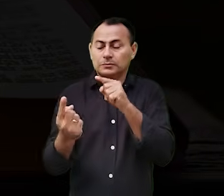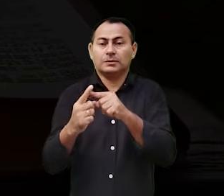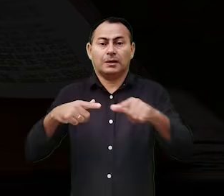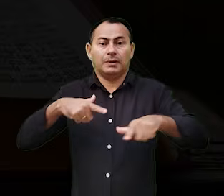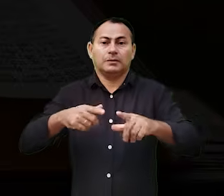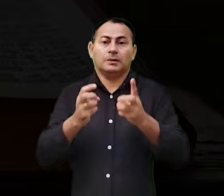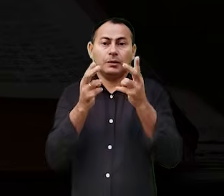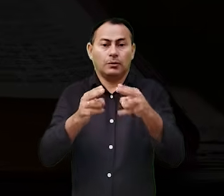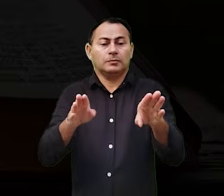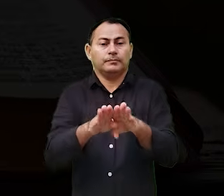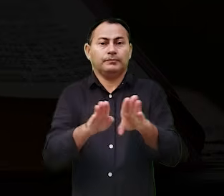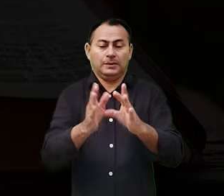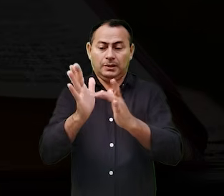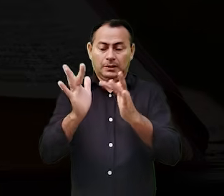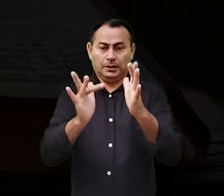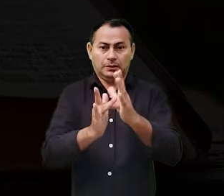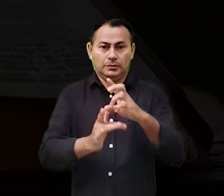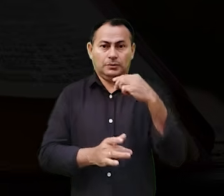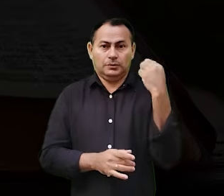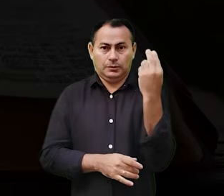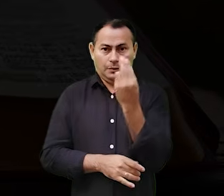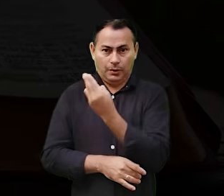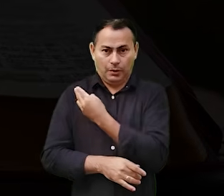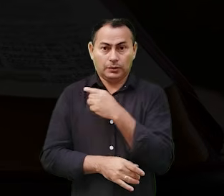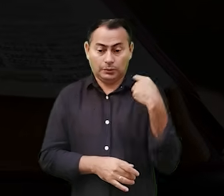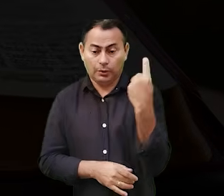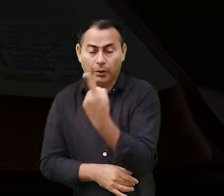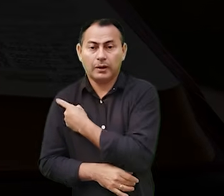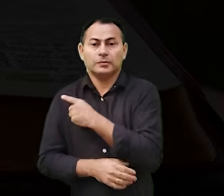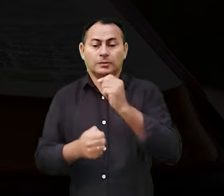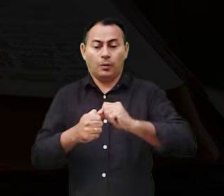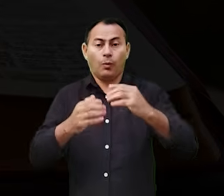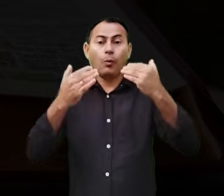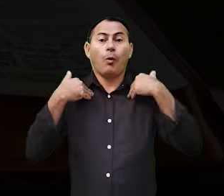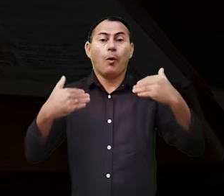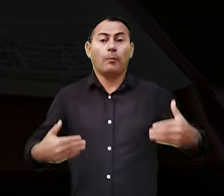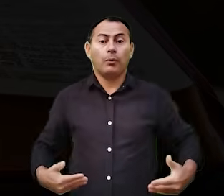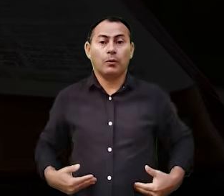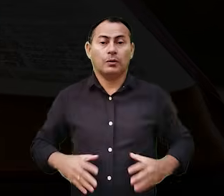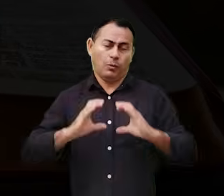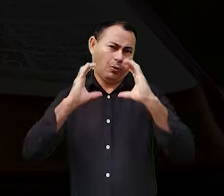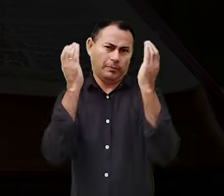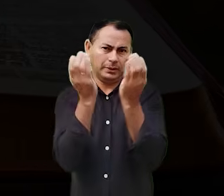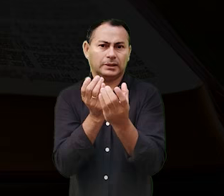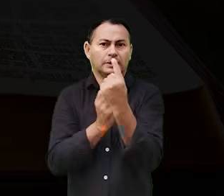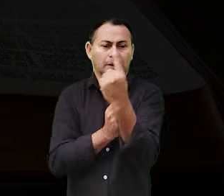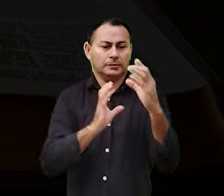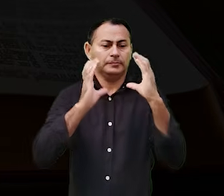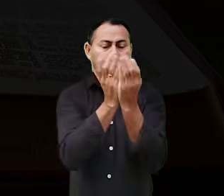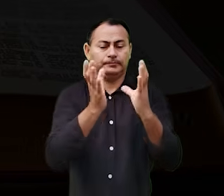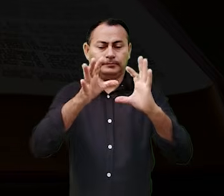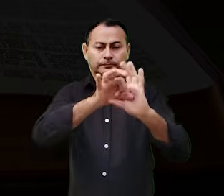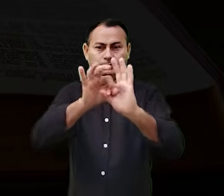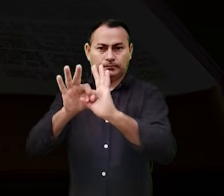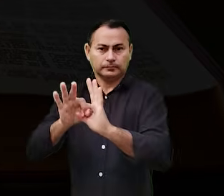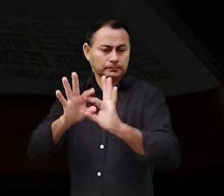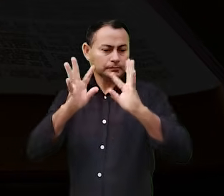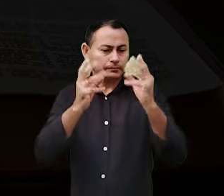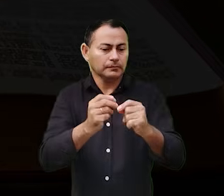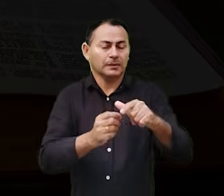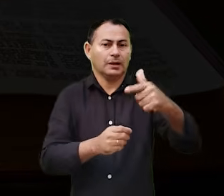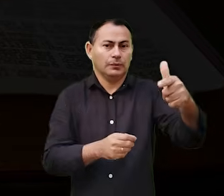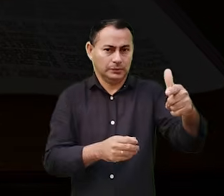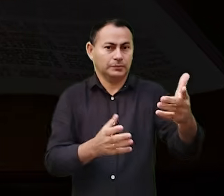mesma função, assim também em Cristo nós formamos um corpo e cada membro está ligado